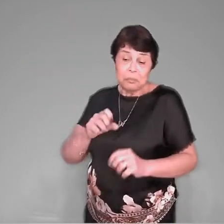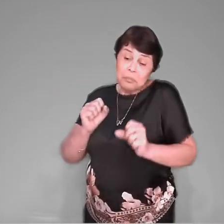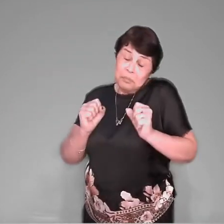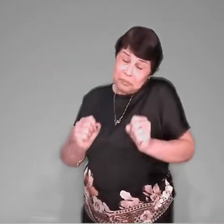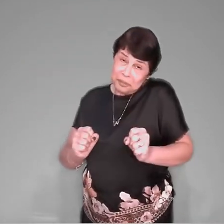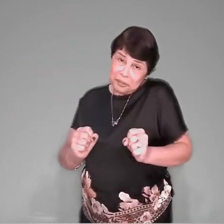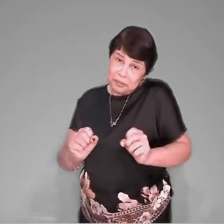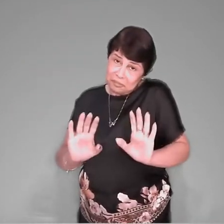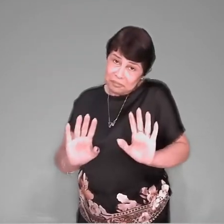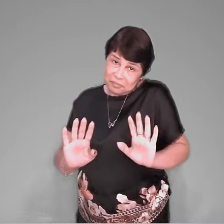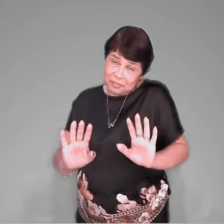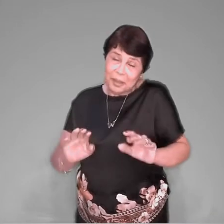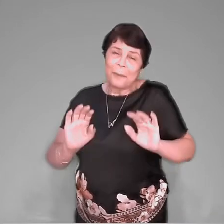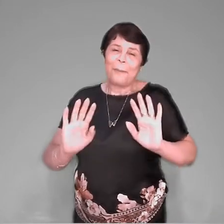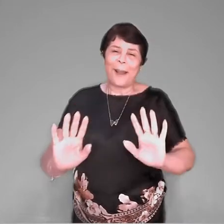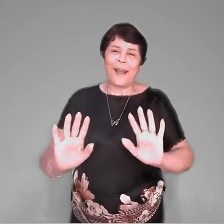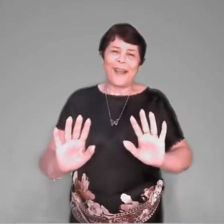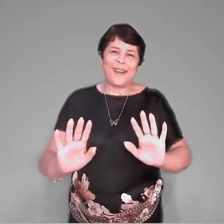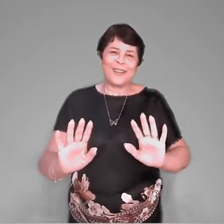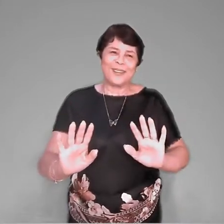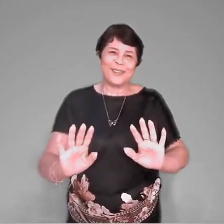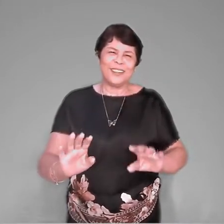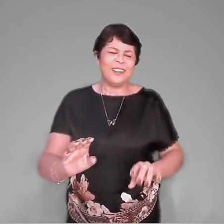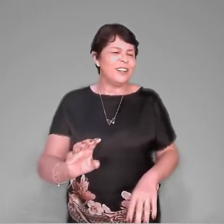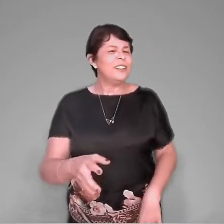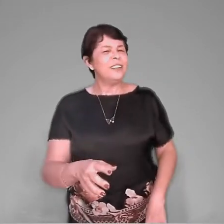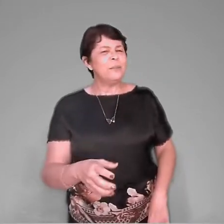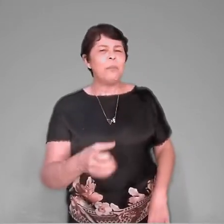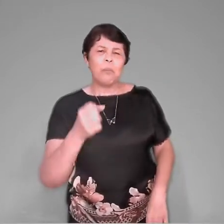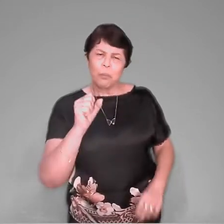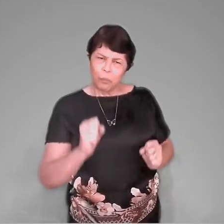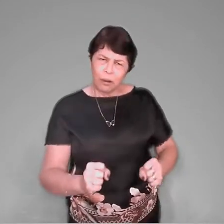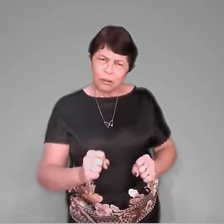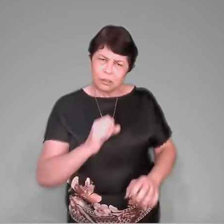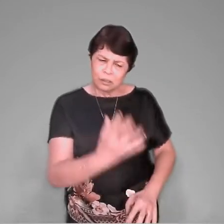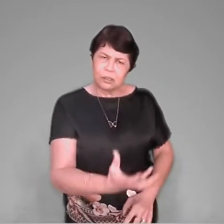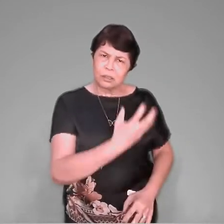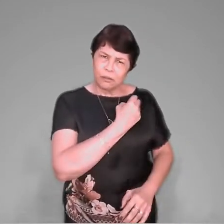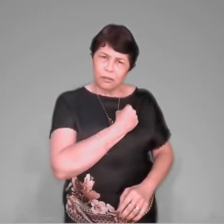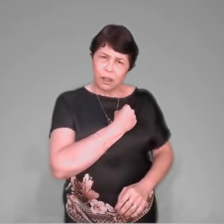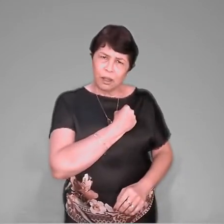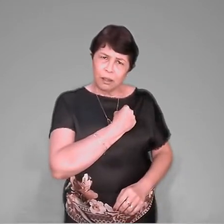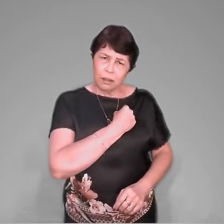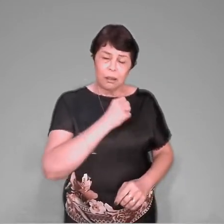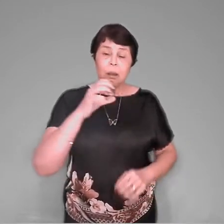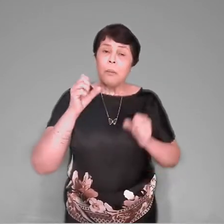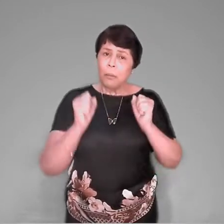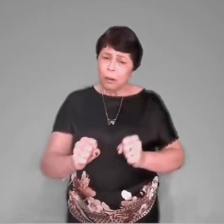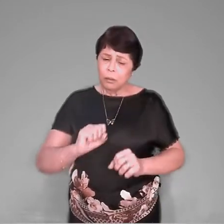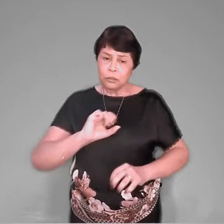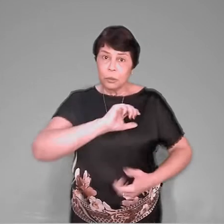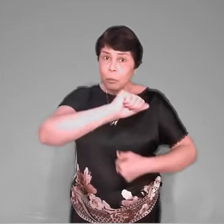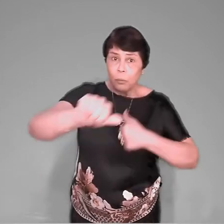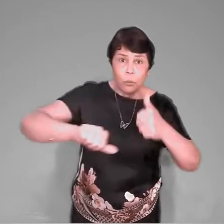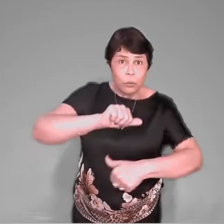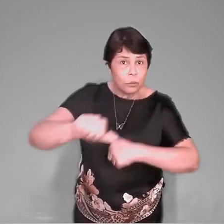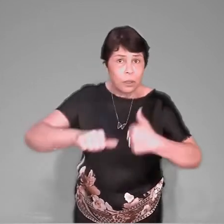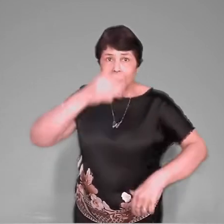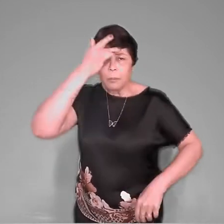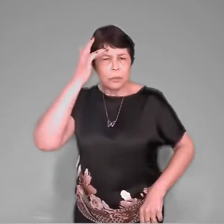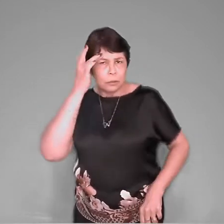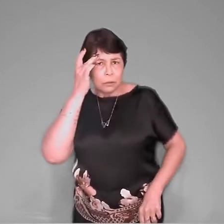santificadoramente. Veja se ele está ali salvadoramente. Veja se ele está ali regenerando alguém, santificando